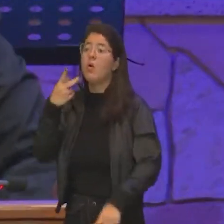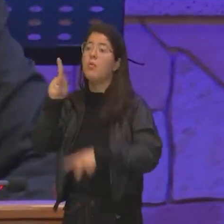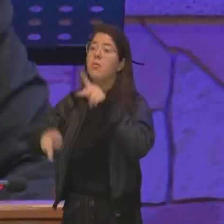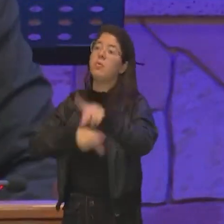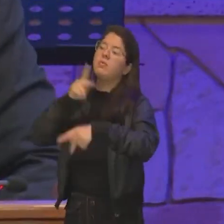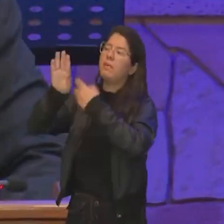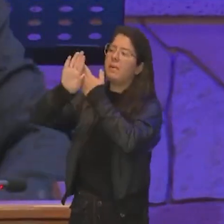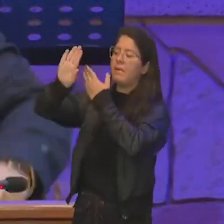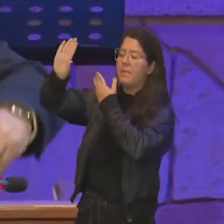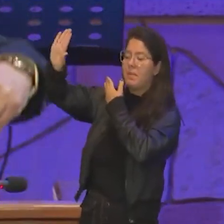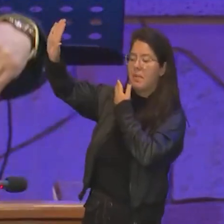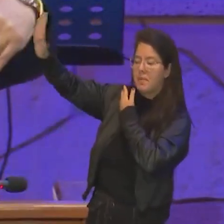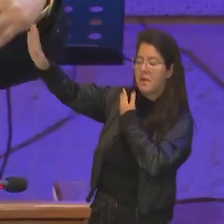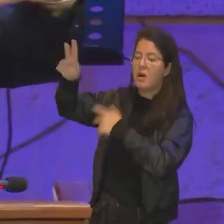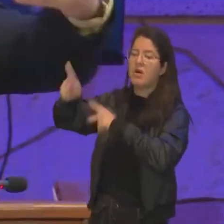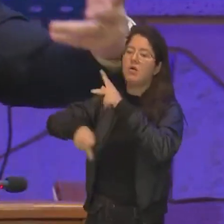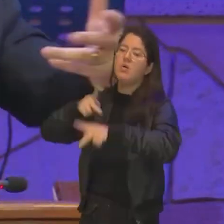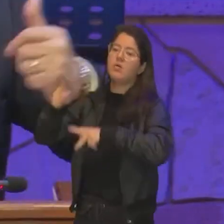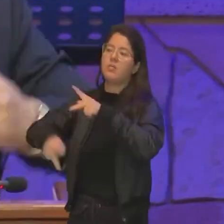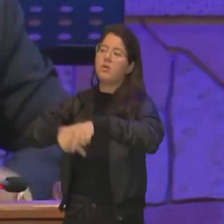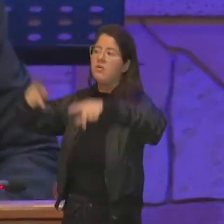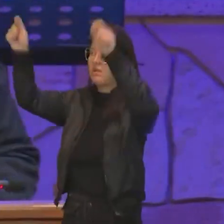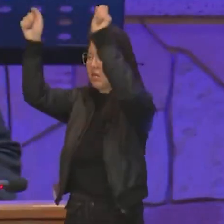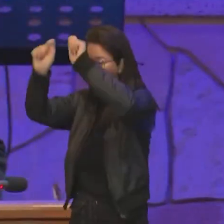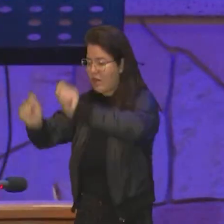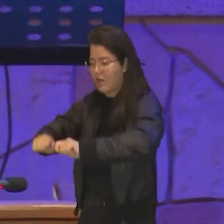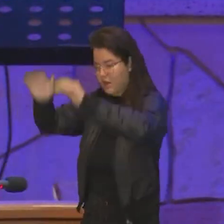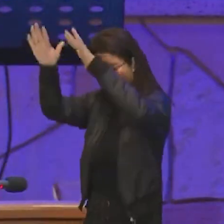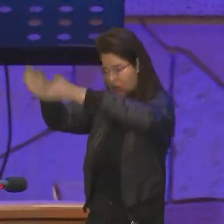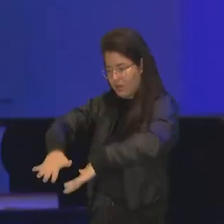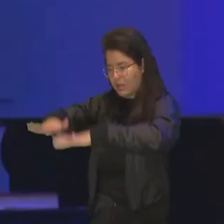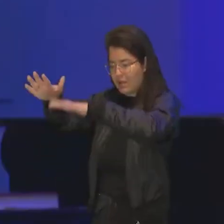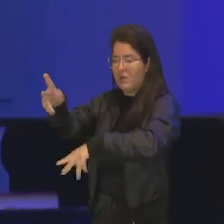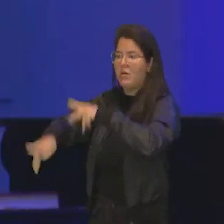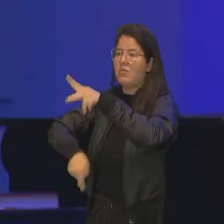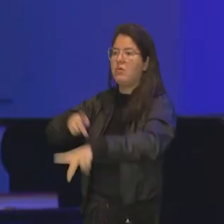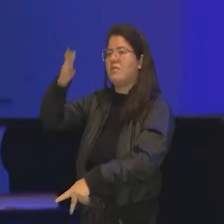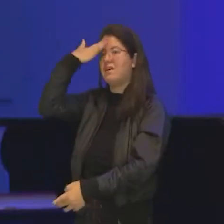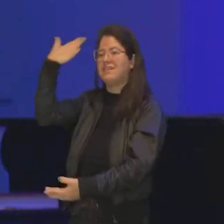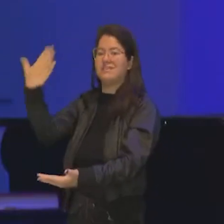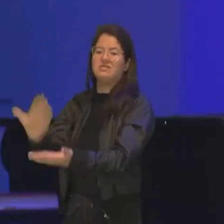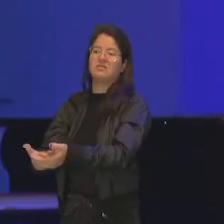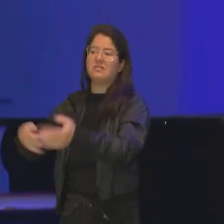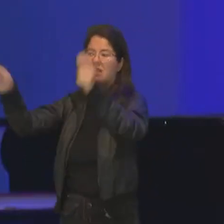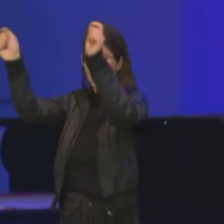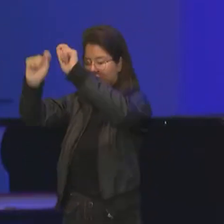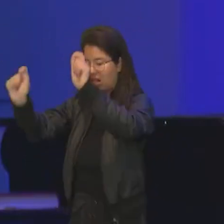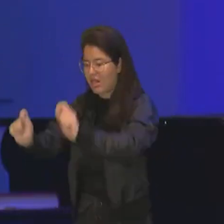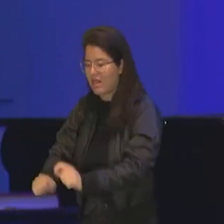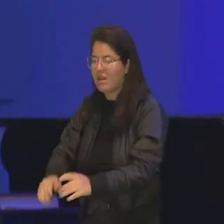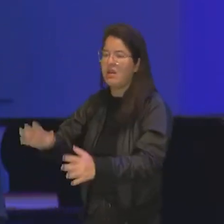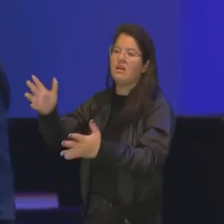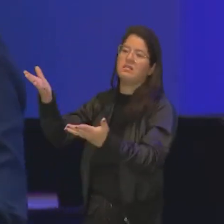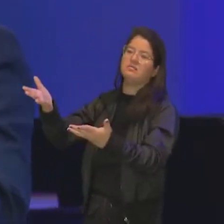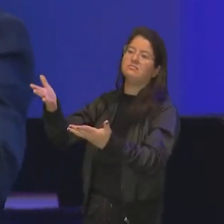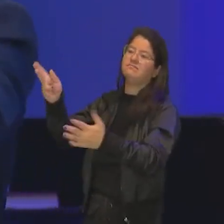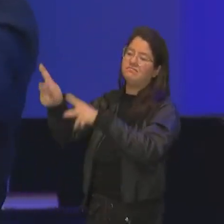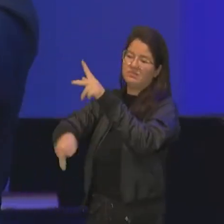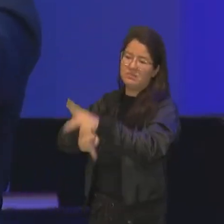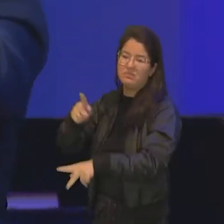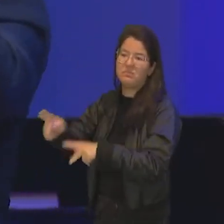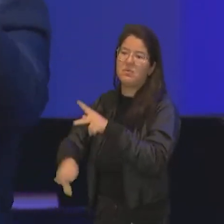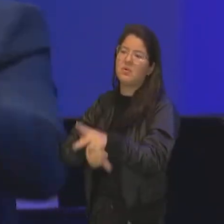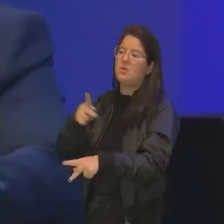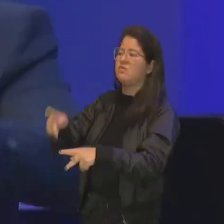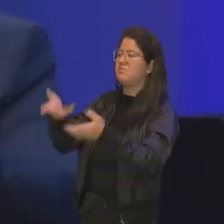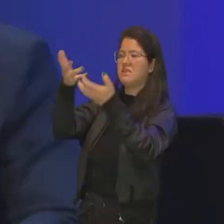distantes de Deus, eles vinham idólatras, eles estavam acreditando na idolatria, nos ídolos, eles estavam